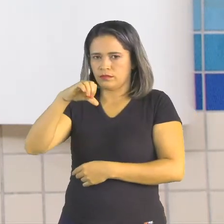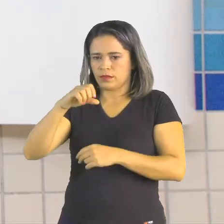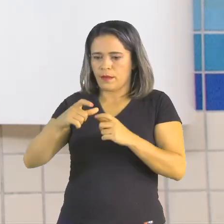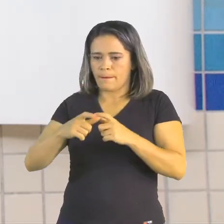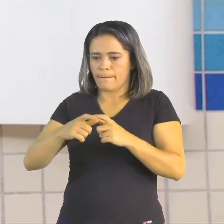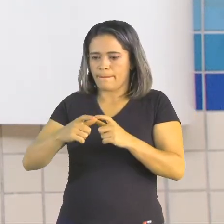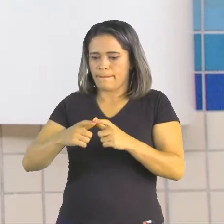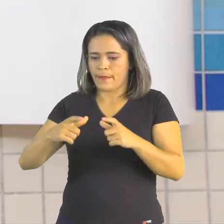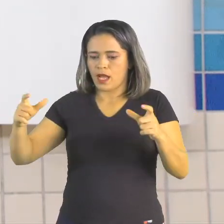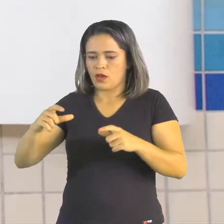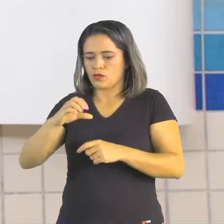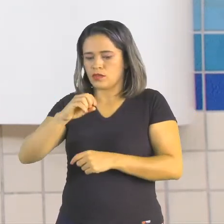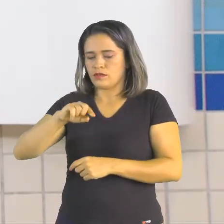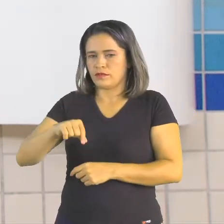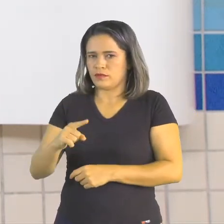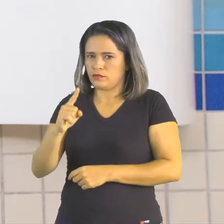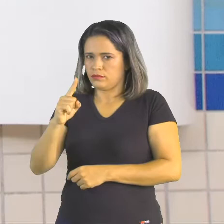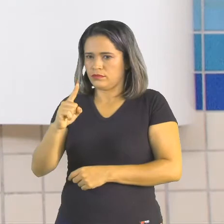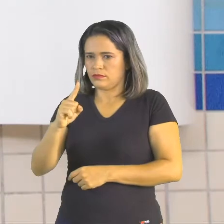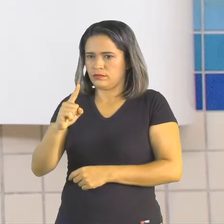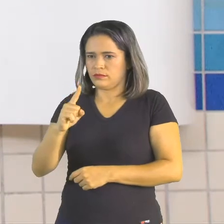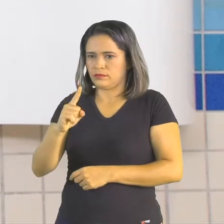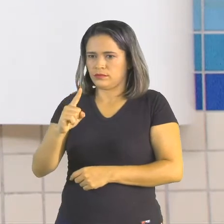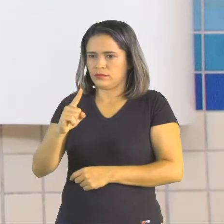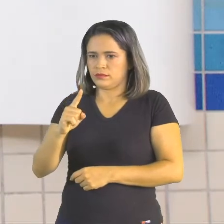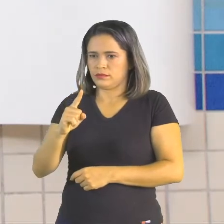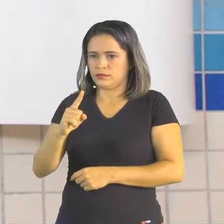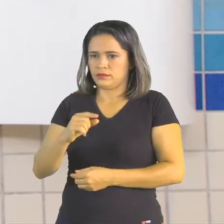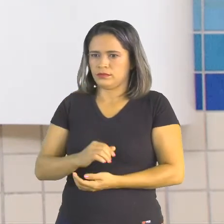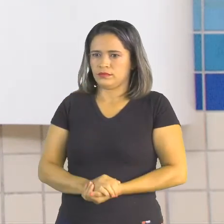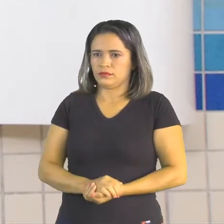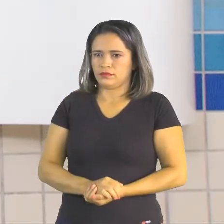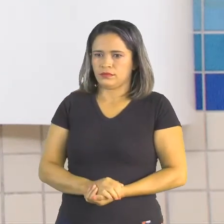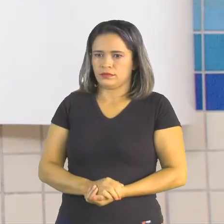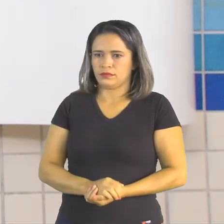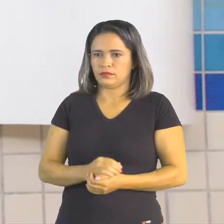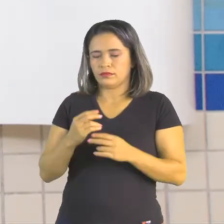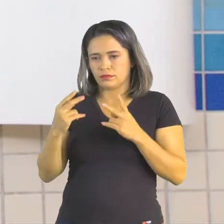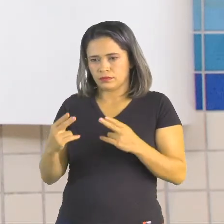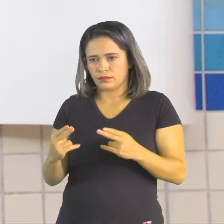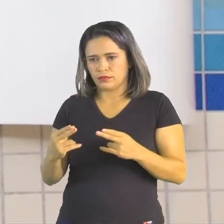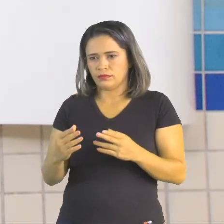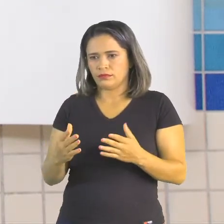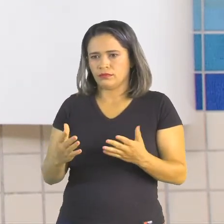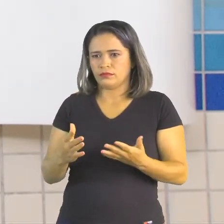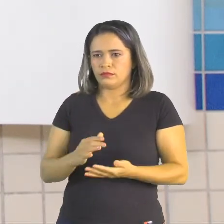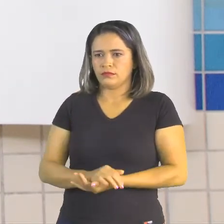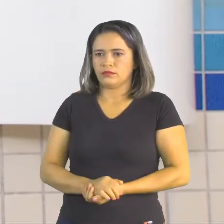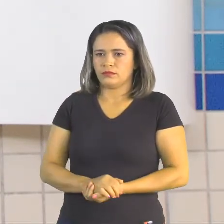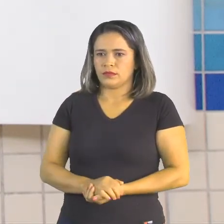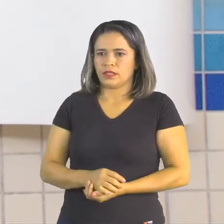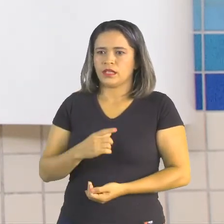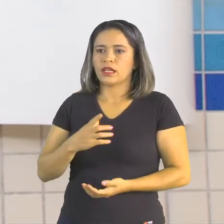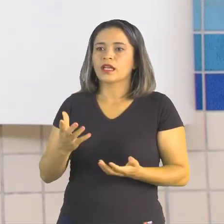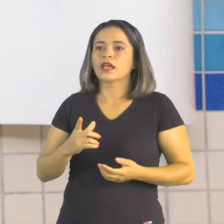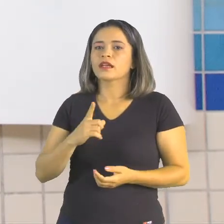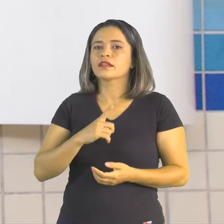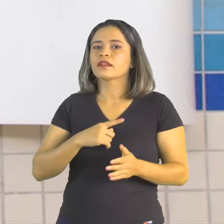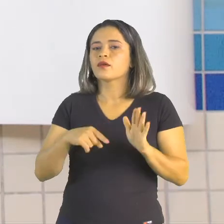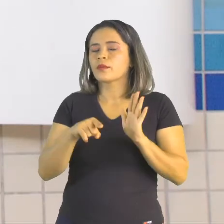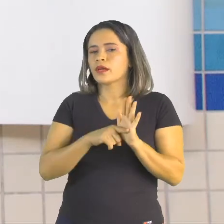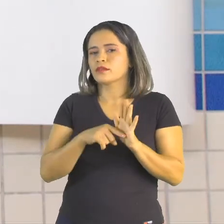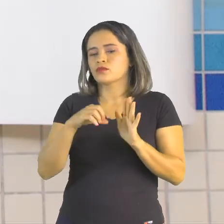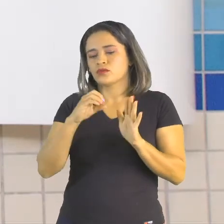que o 0,1. Aqui, da mesma forma. Só que quem agora que tem o sinal de menos? O